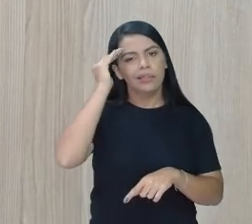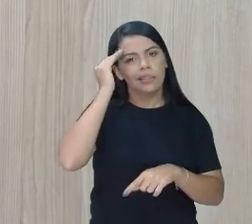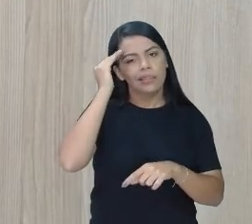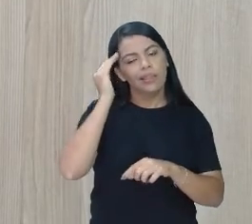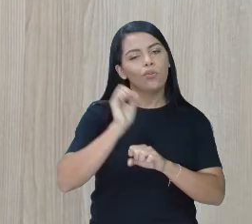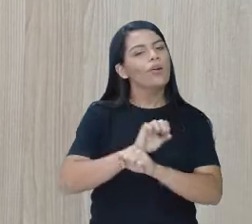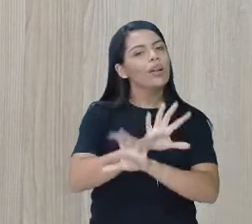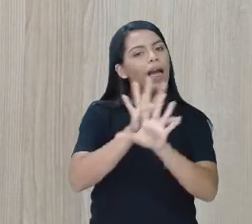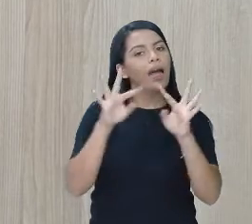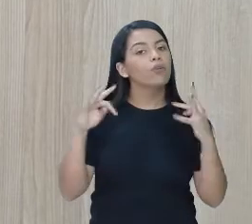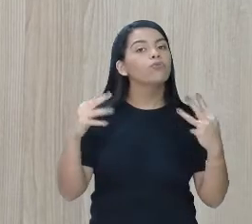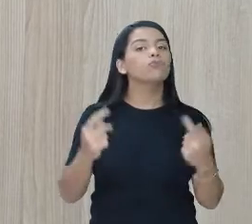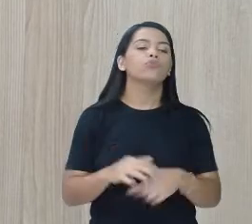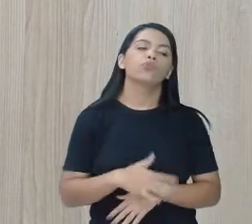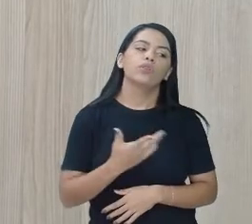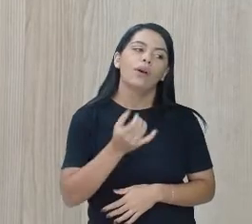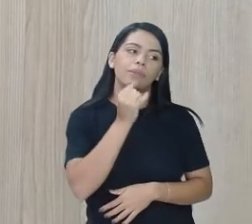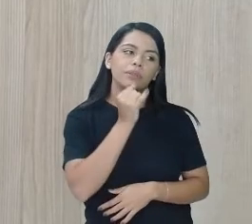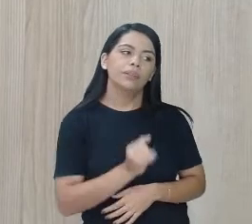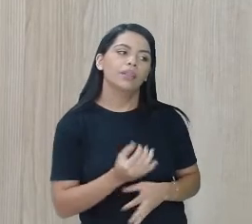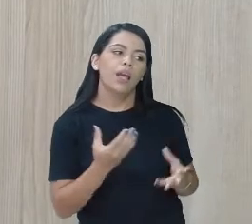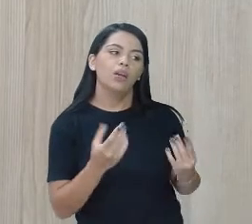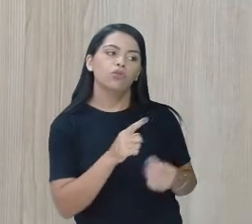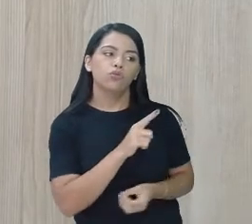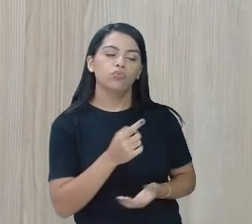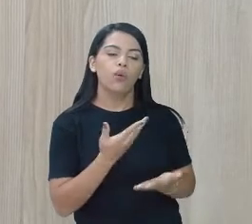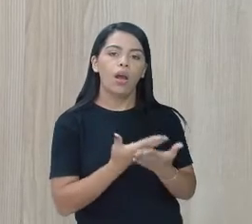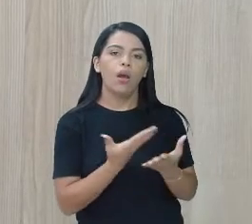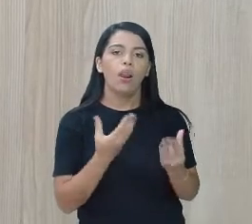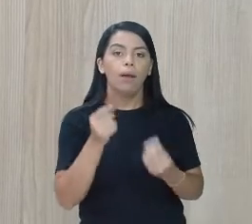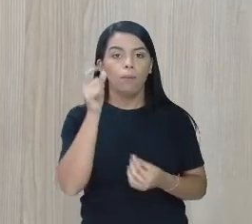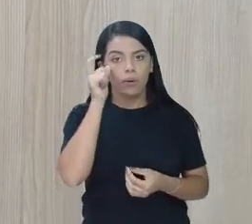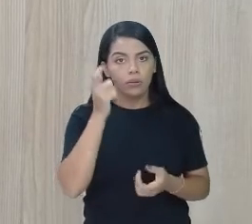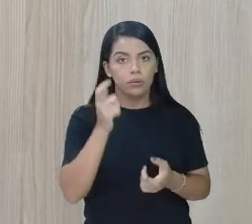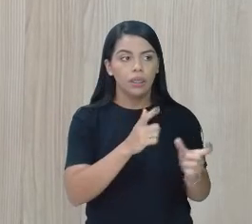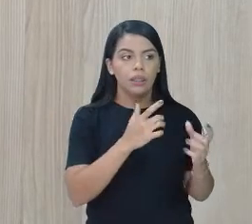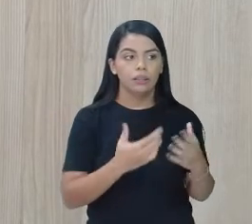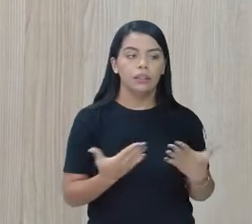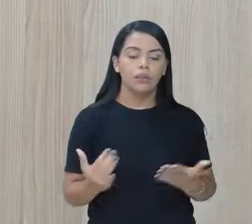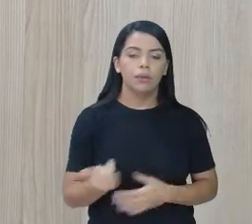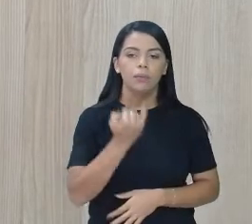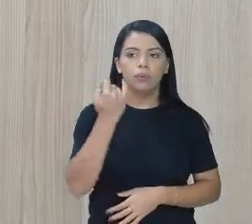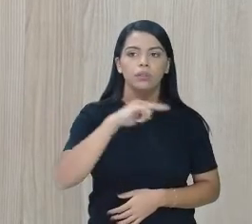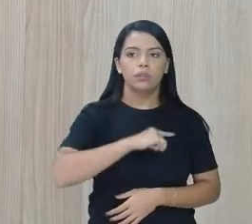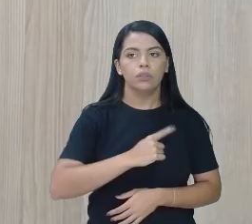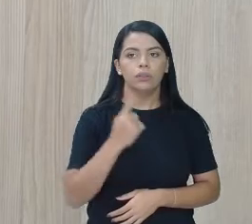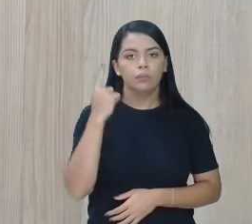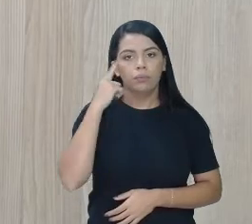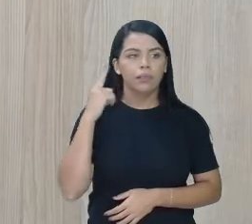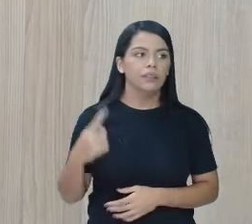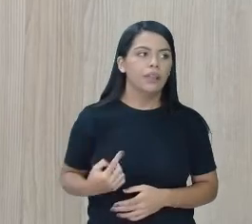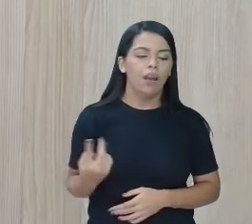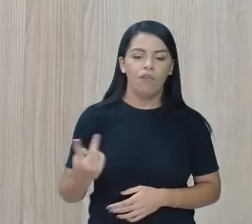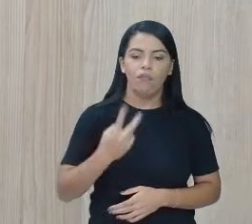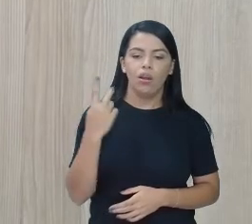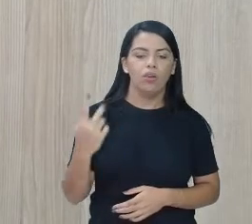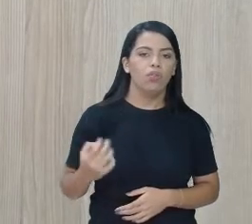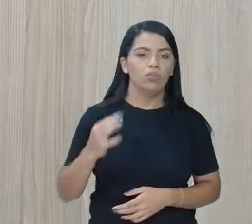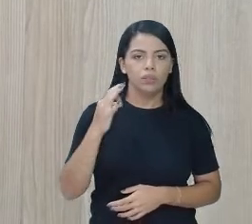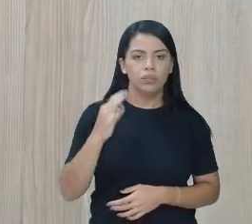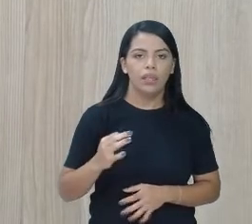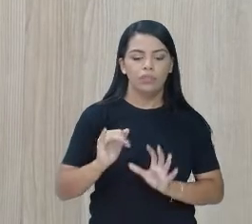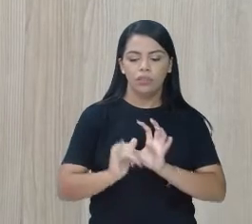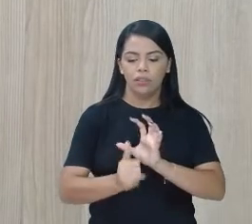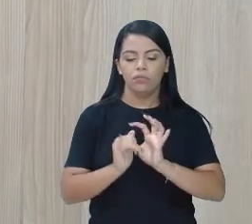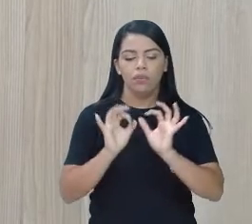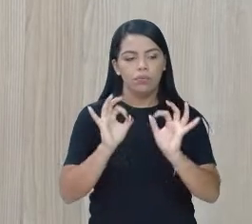dizer, professora Vivi, a sua aula está interessantíssima. É muito importante que a gente pense, né, nesse valor das fábulas.